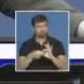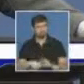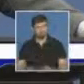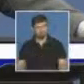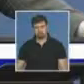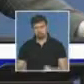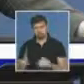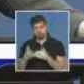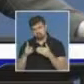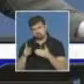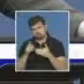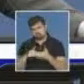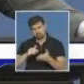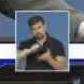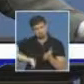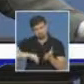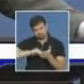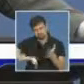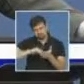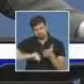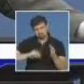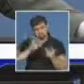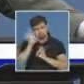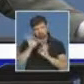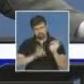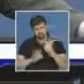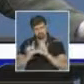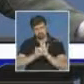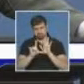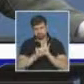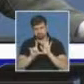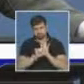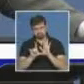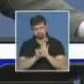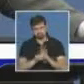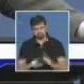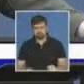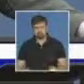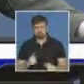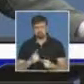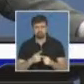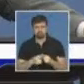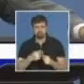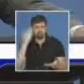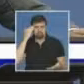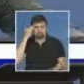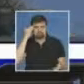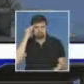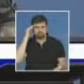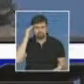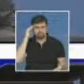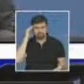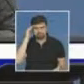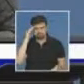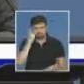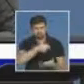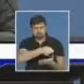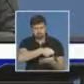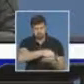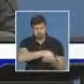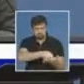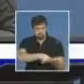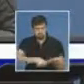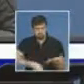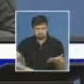solicitam a retirada de pauta de si mesmo projeto de lei por entender que ele na redação